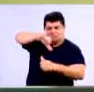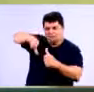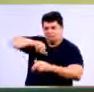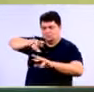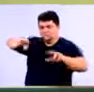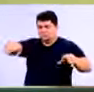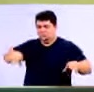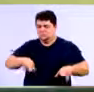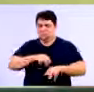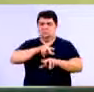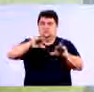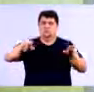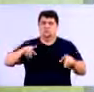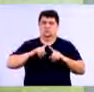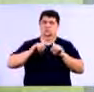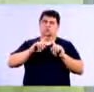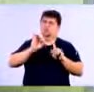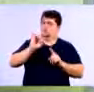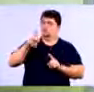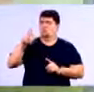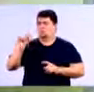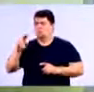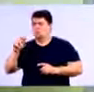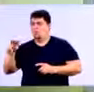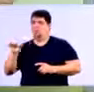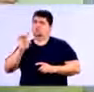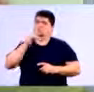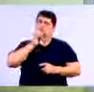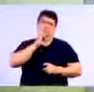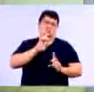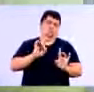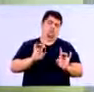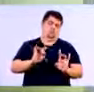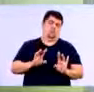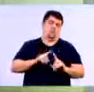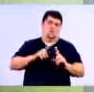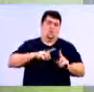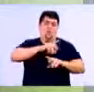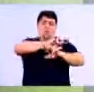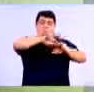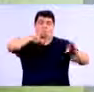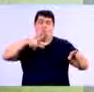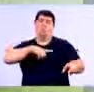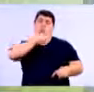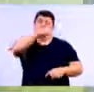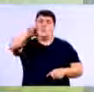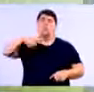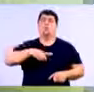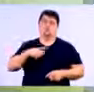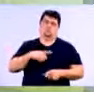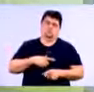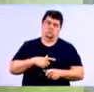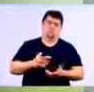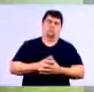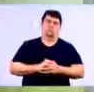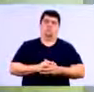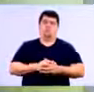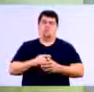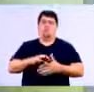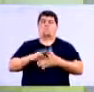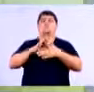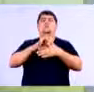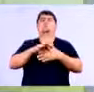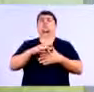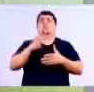Muito bem. Claro que não é só na poupança, né? A gente deu o exemplo da poupança porque é o que a gente está trabalhando. Mas assim, o principal produto